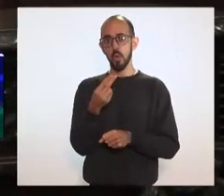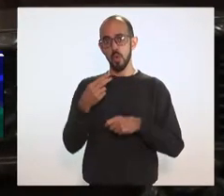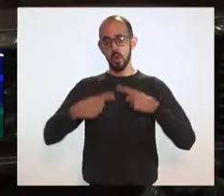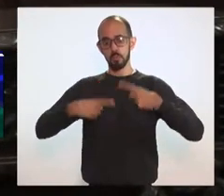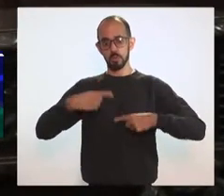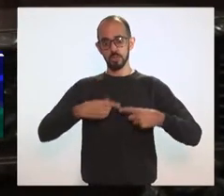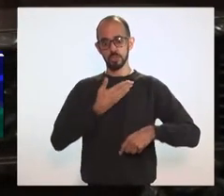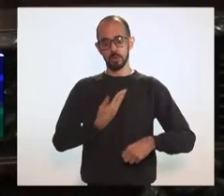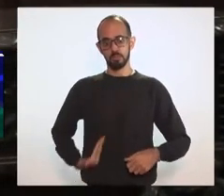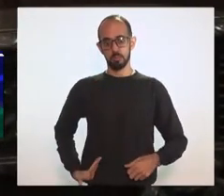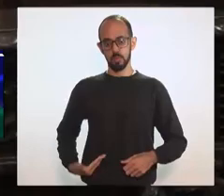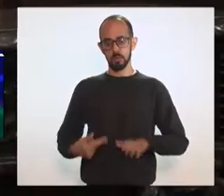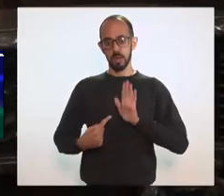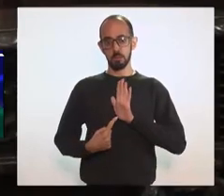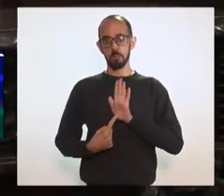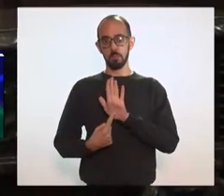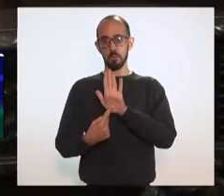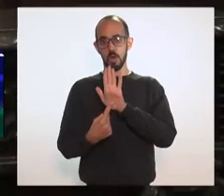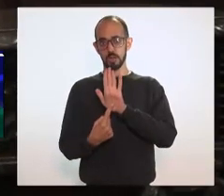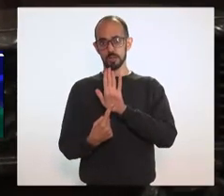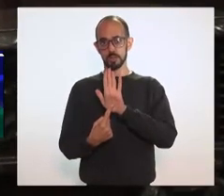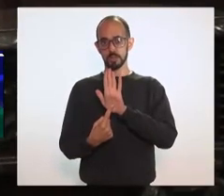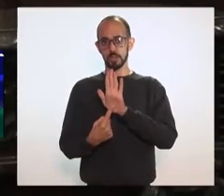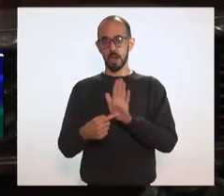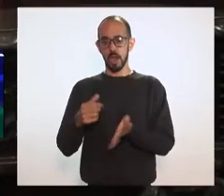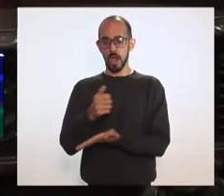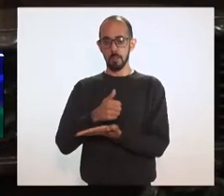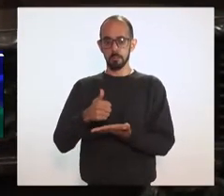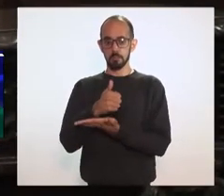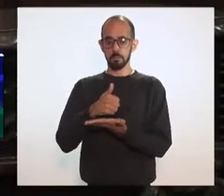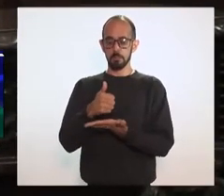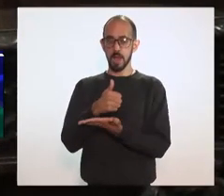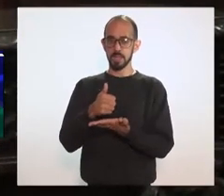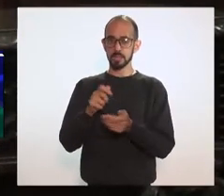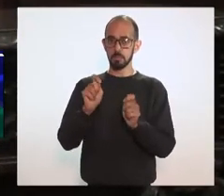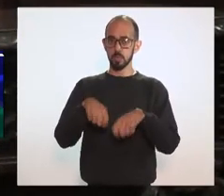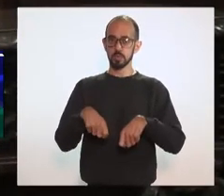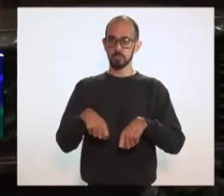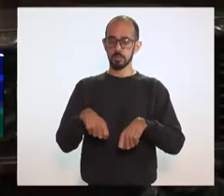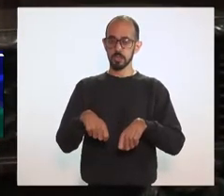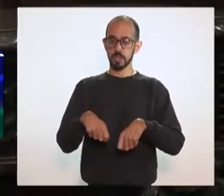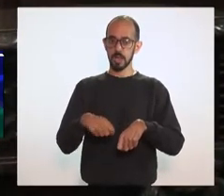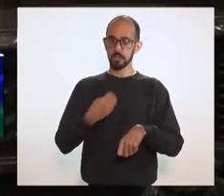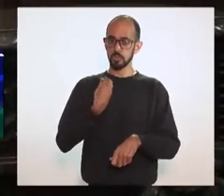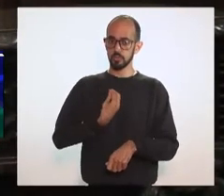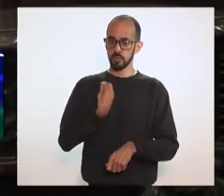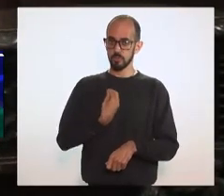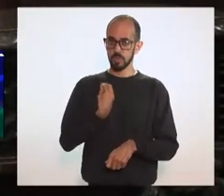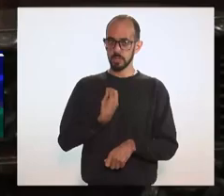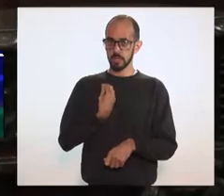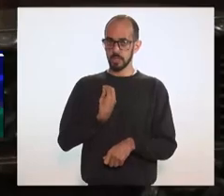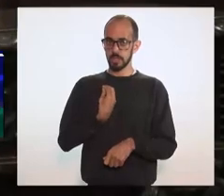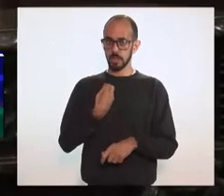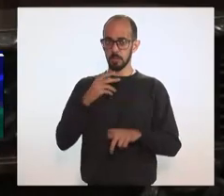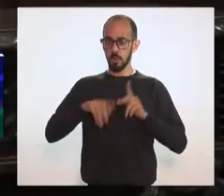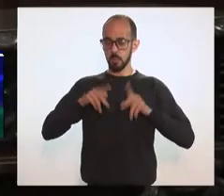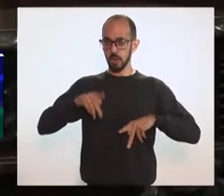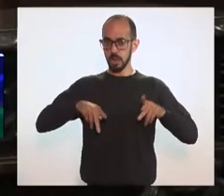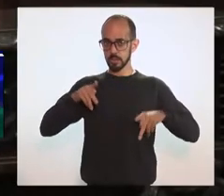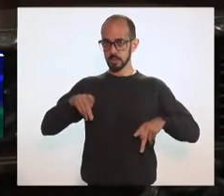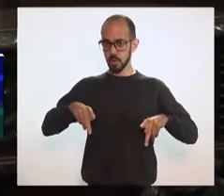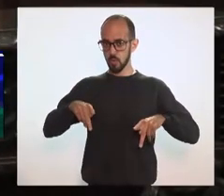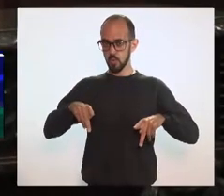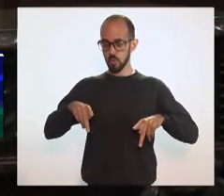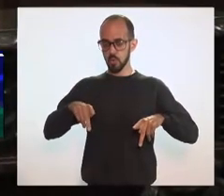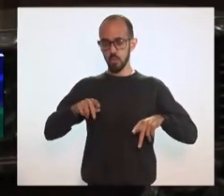pública traz como essência a possibilidade de sobrevivência da população em plena pandemia,